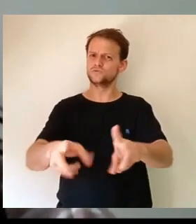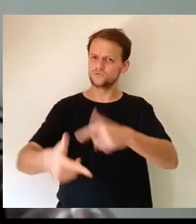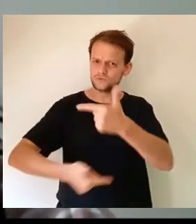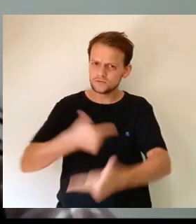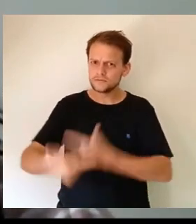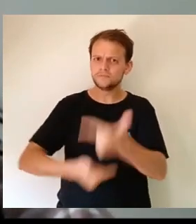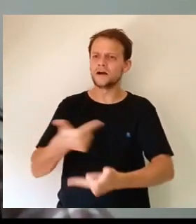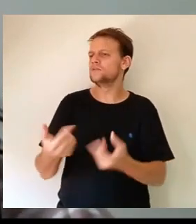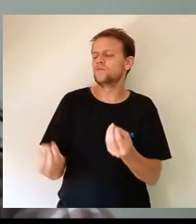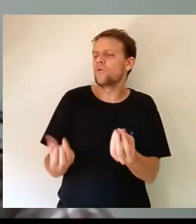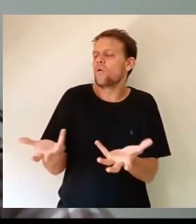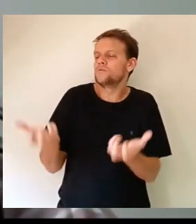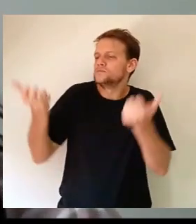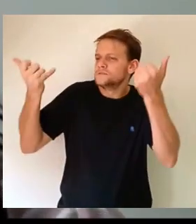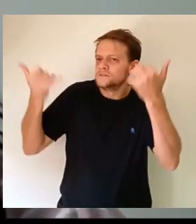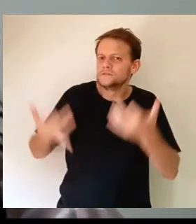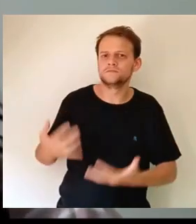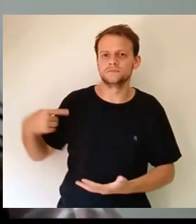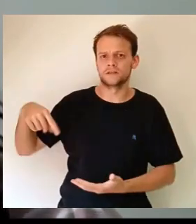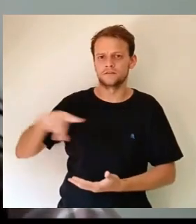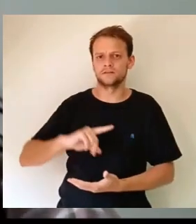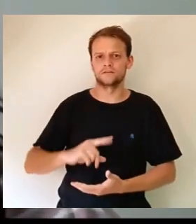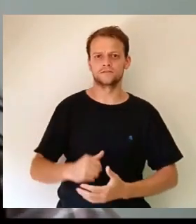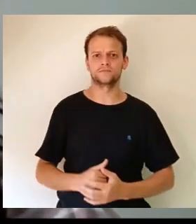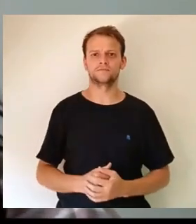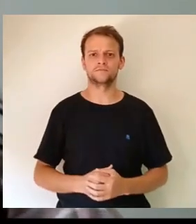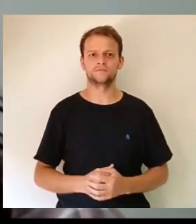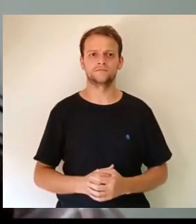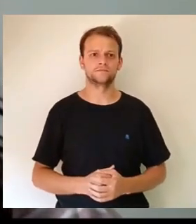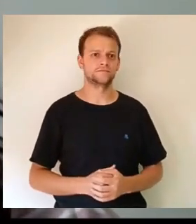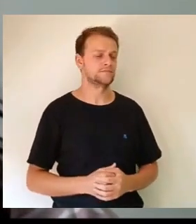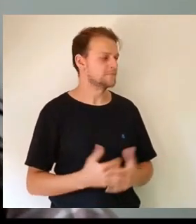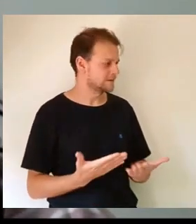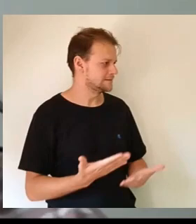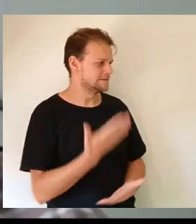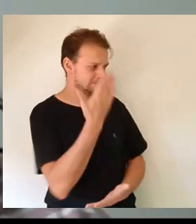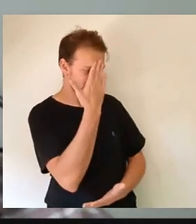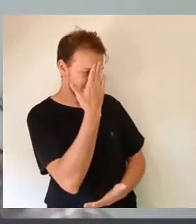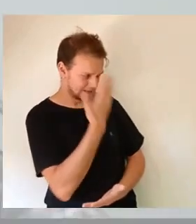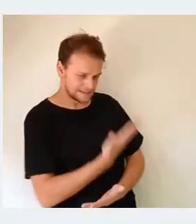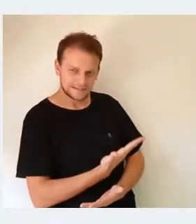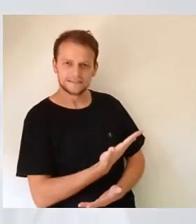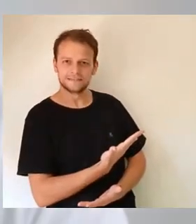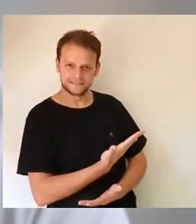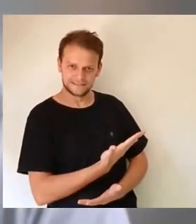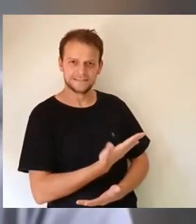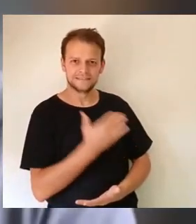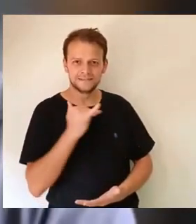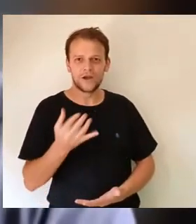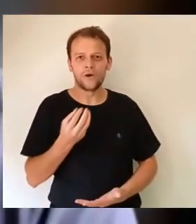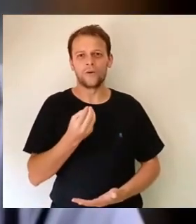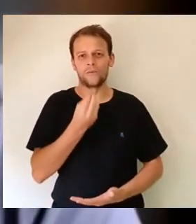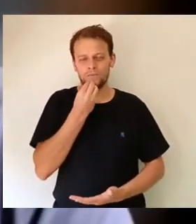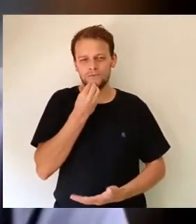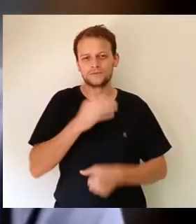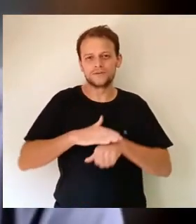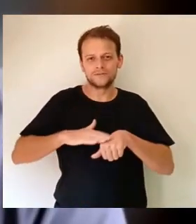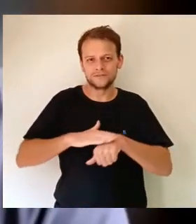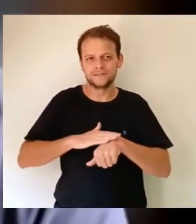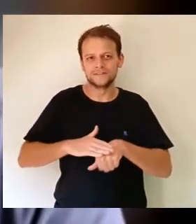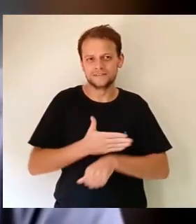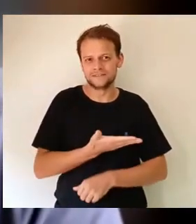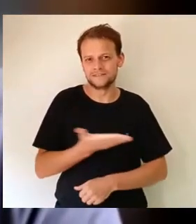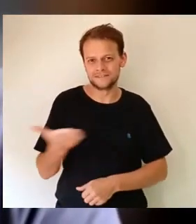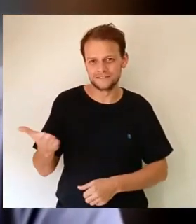ele foi, mas ele ainda continua conosco, né, através desses projetos. Agradeço